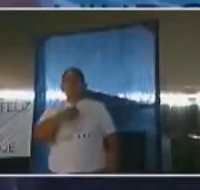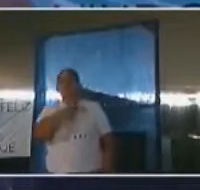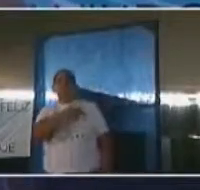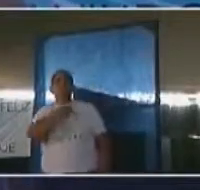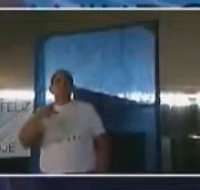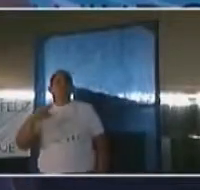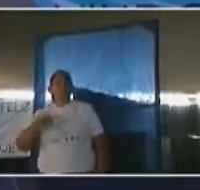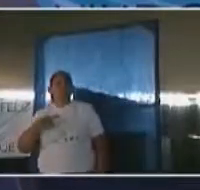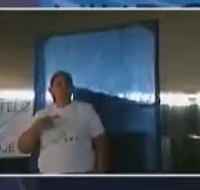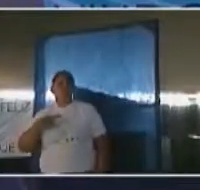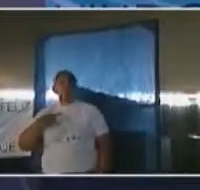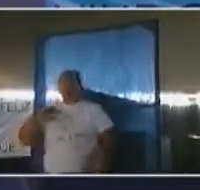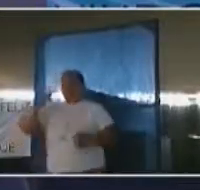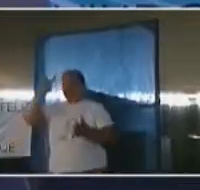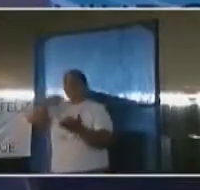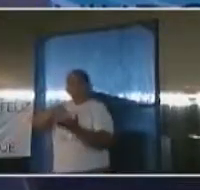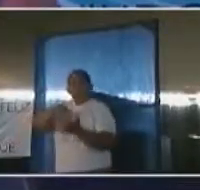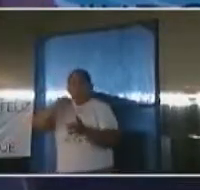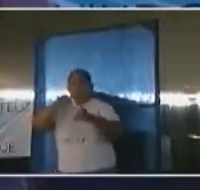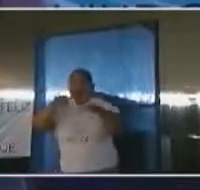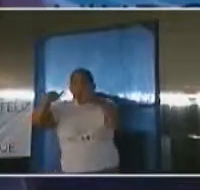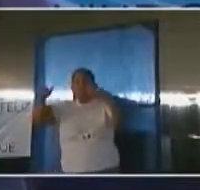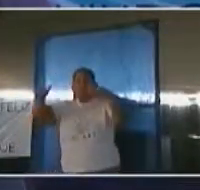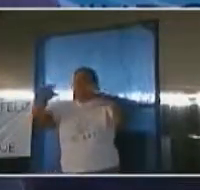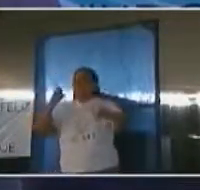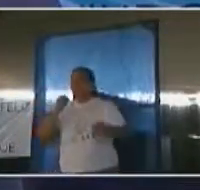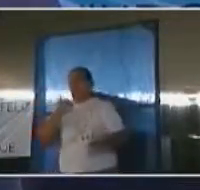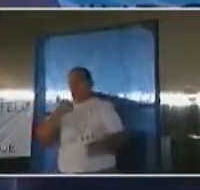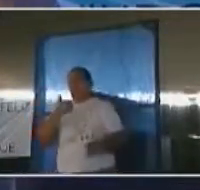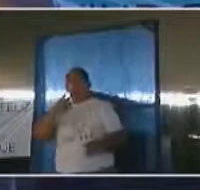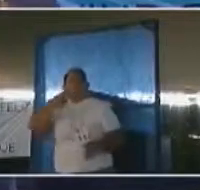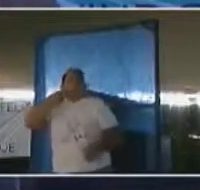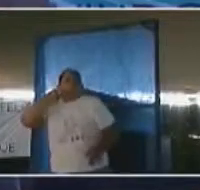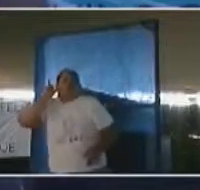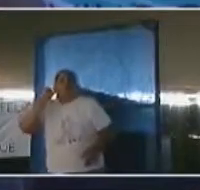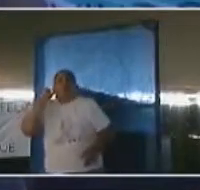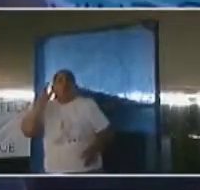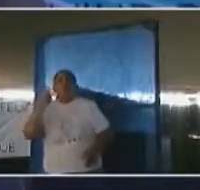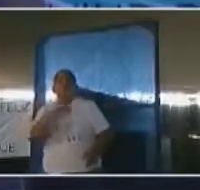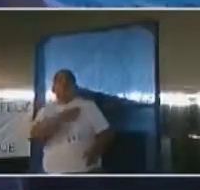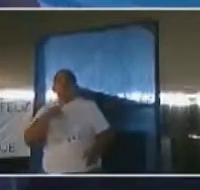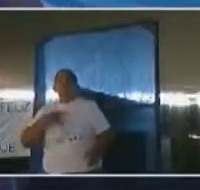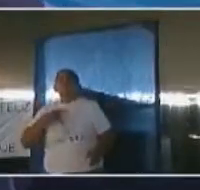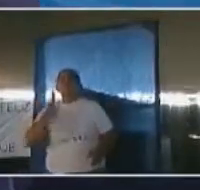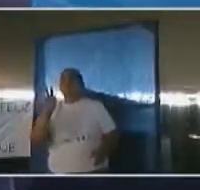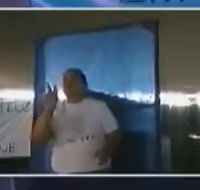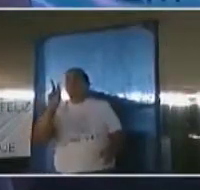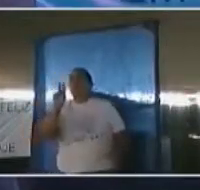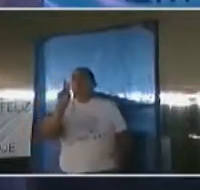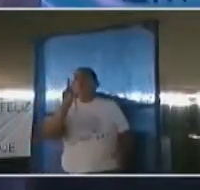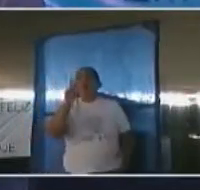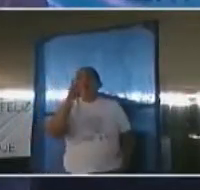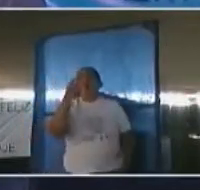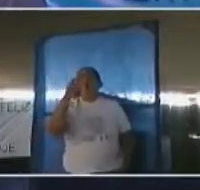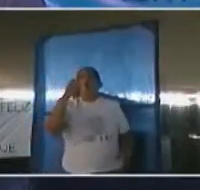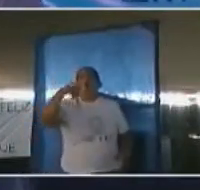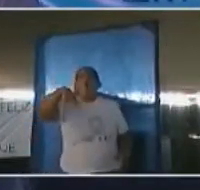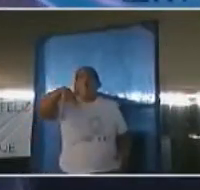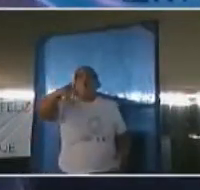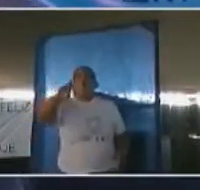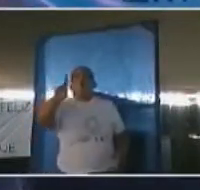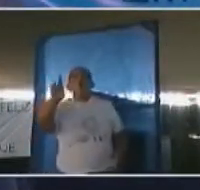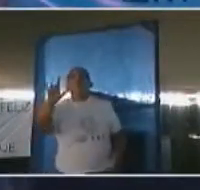aqui ontem. Muito legal. Por outro lado, me deixaram numa situação